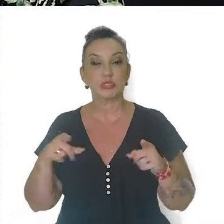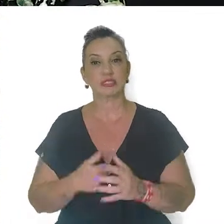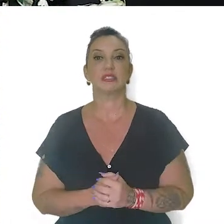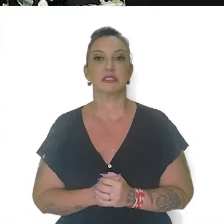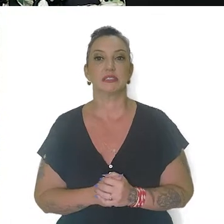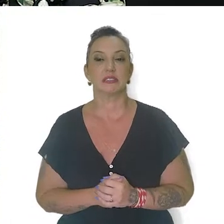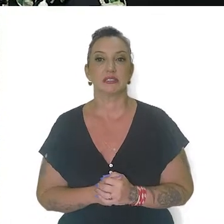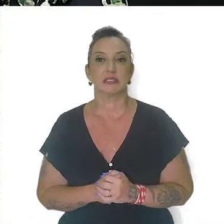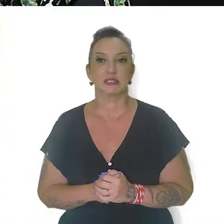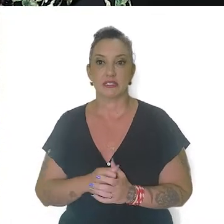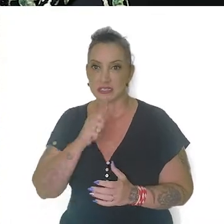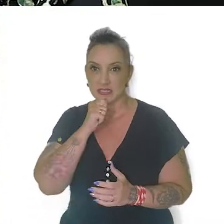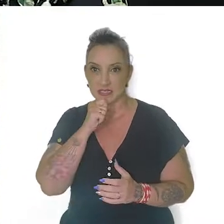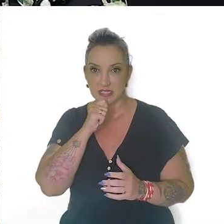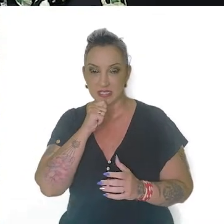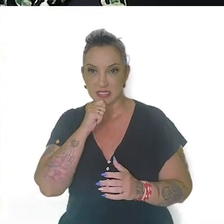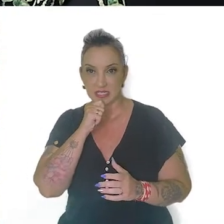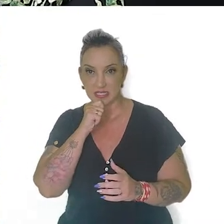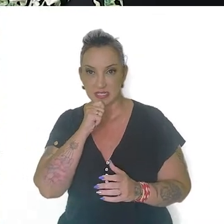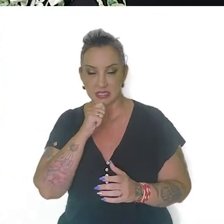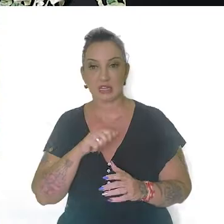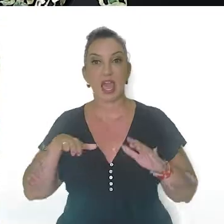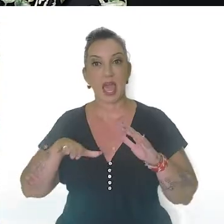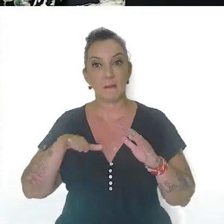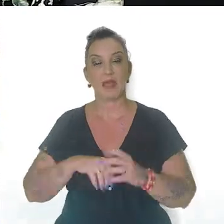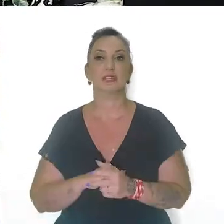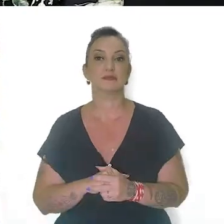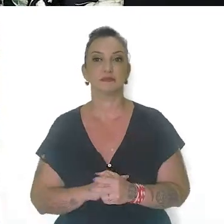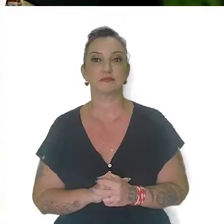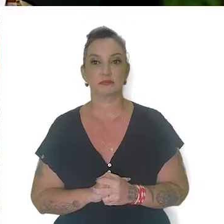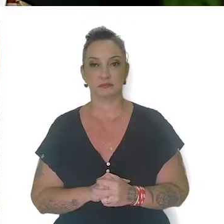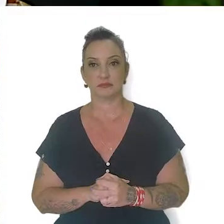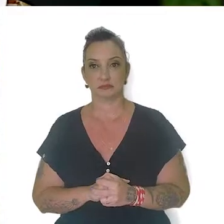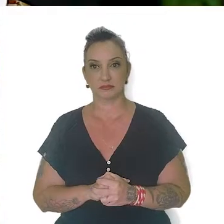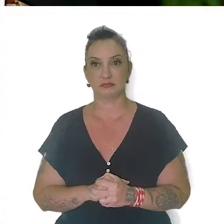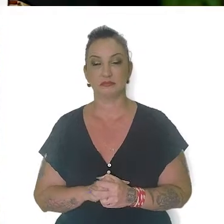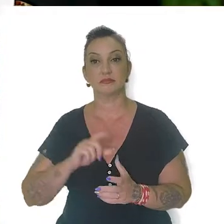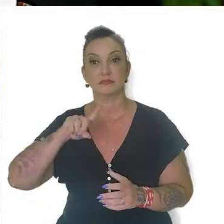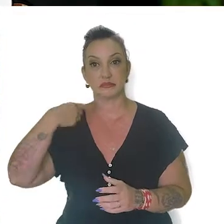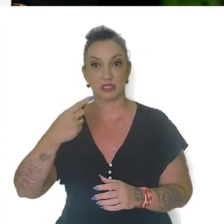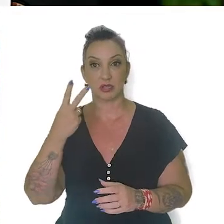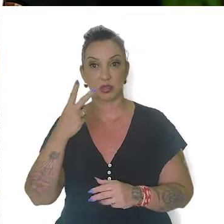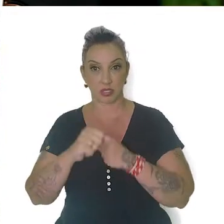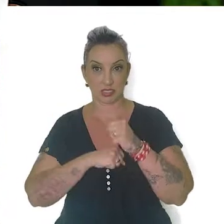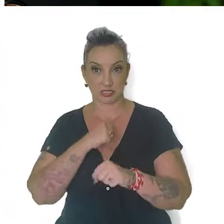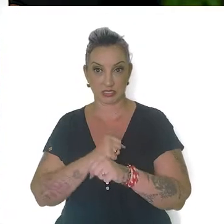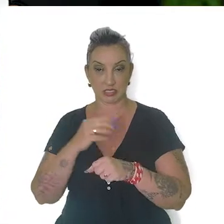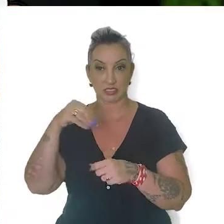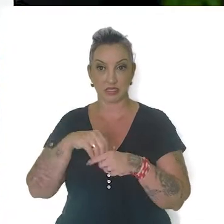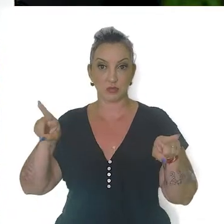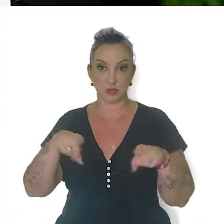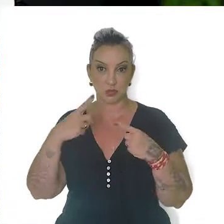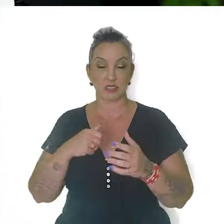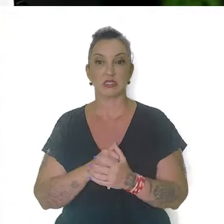eletrônica. Eu ainda não conhecia o universo do rap, né, do movimento hip hop. E depois de uns 2 anos dentro